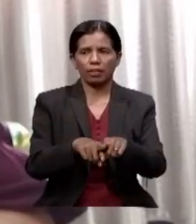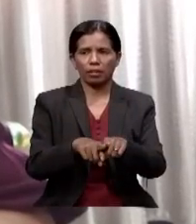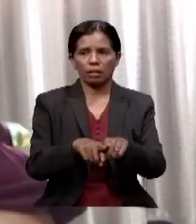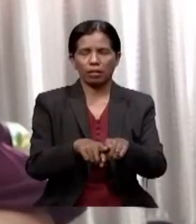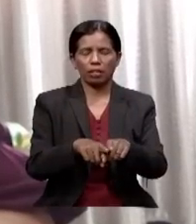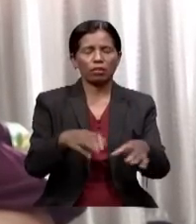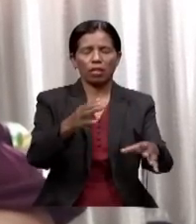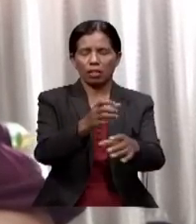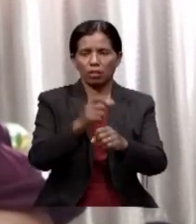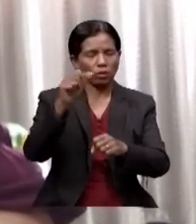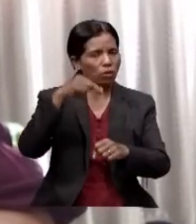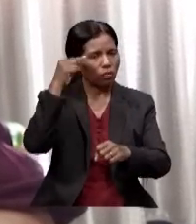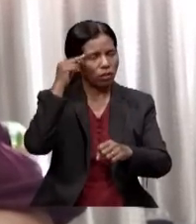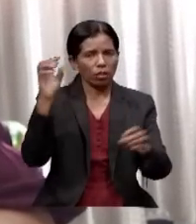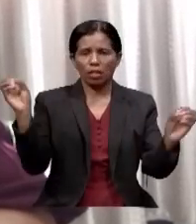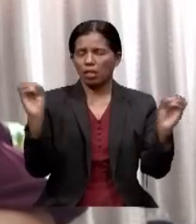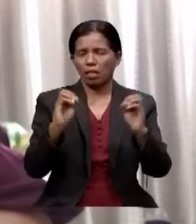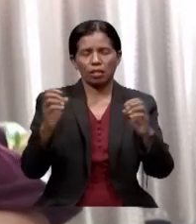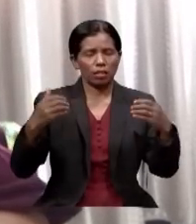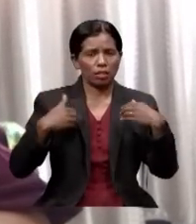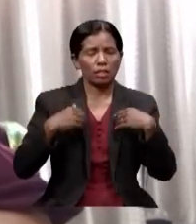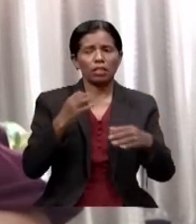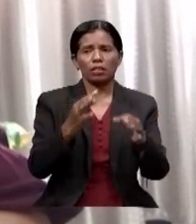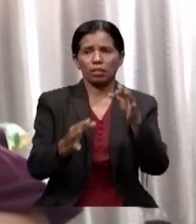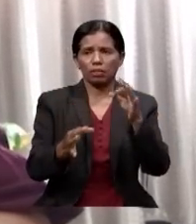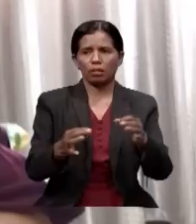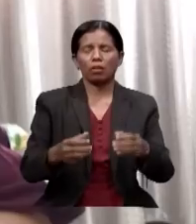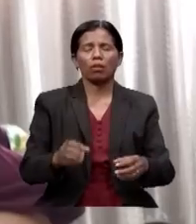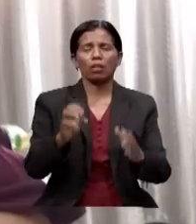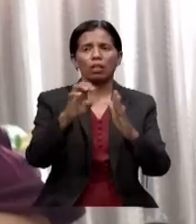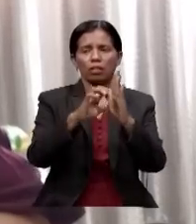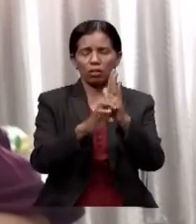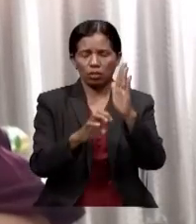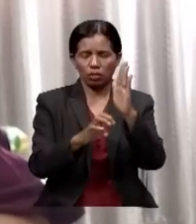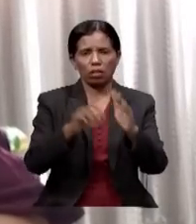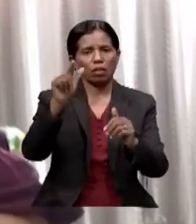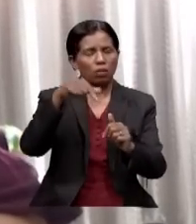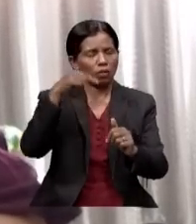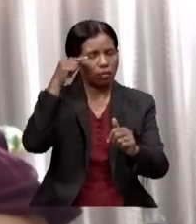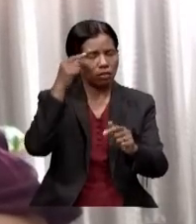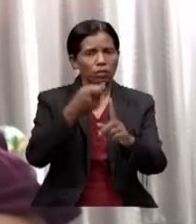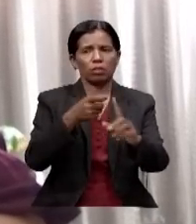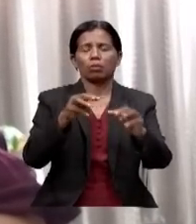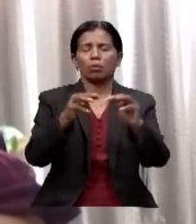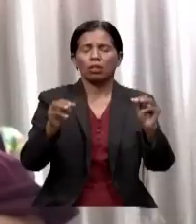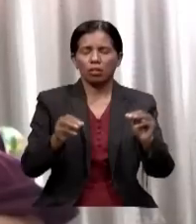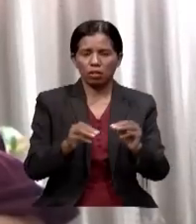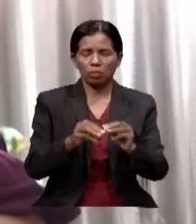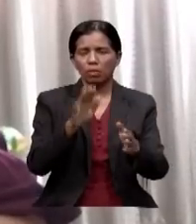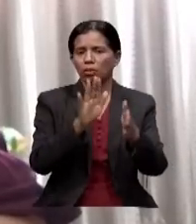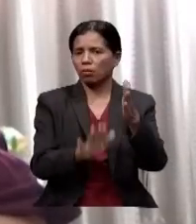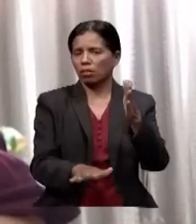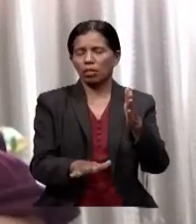kata governo la ia. La bele. Se care ka acontece ne tan de clio estrutura be. Governo nia i o municipio to base ne de clio